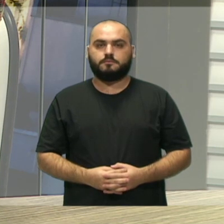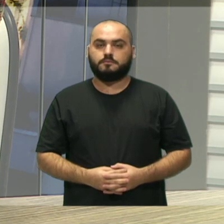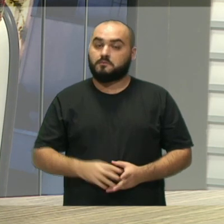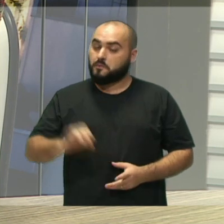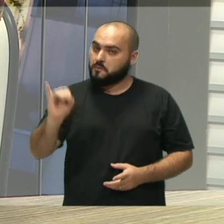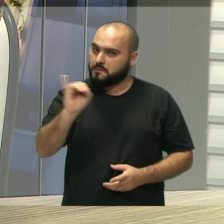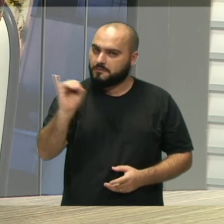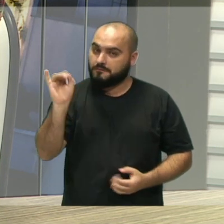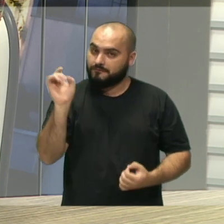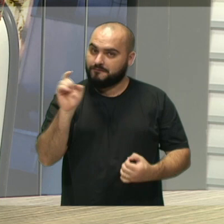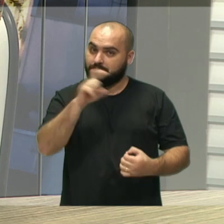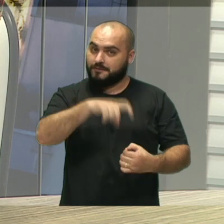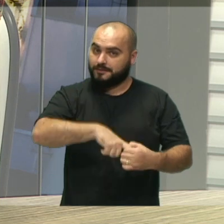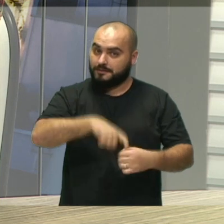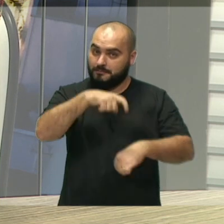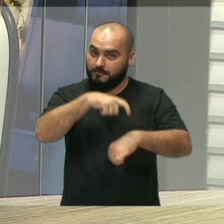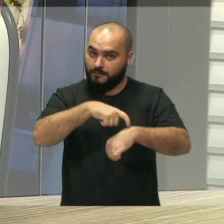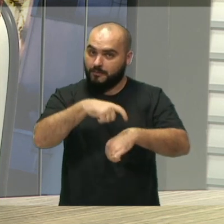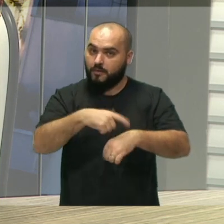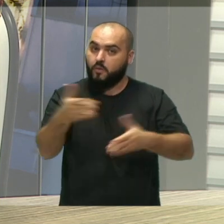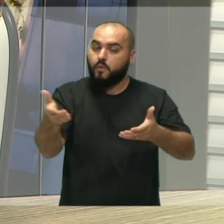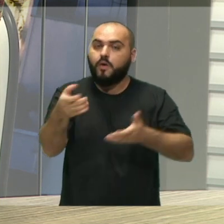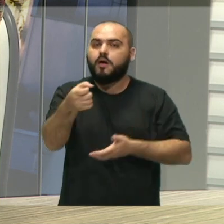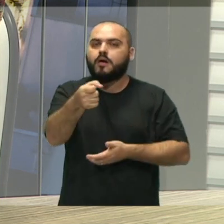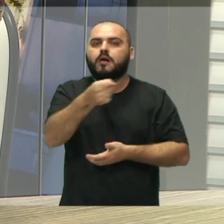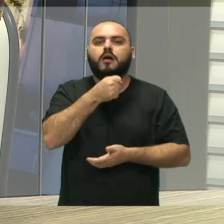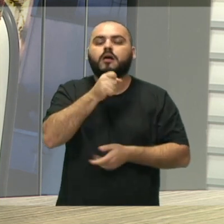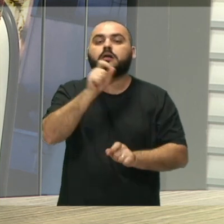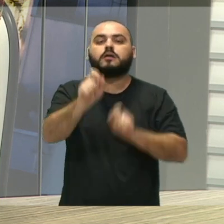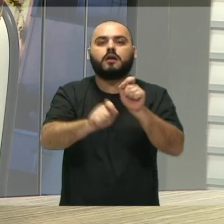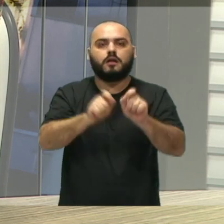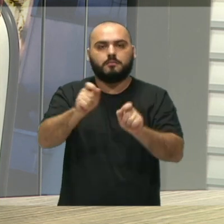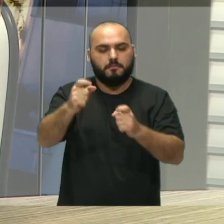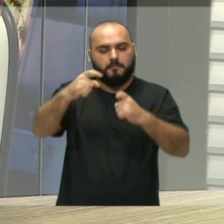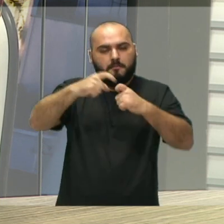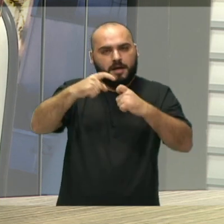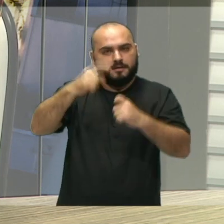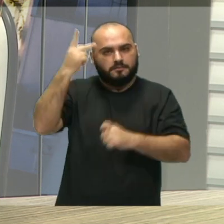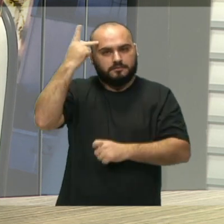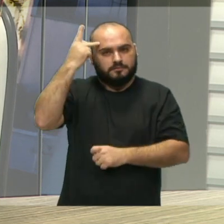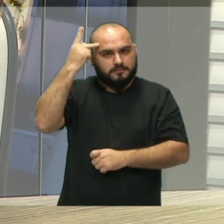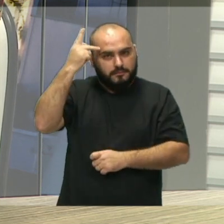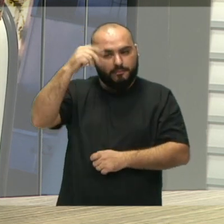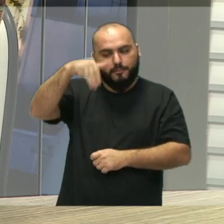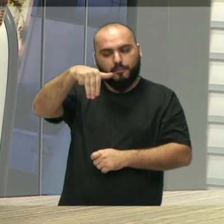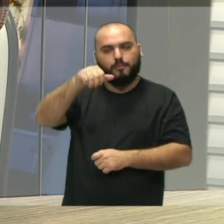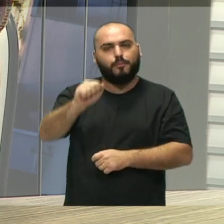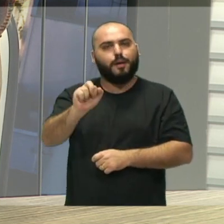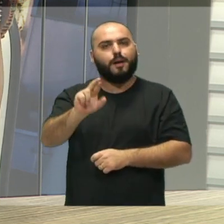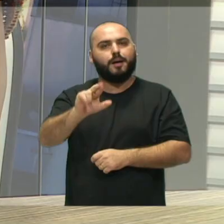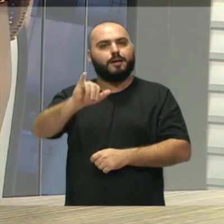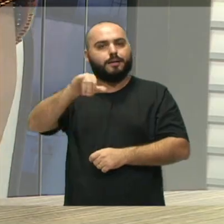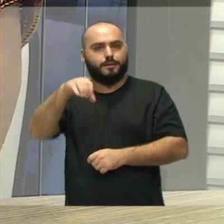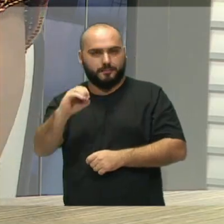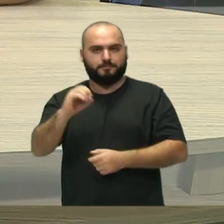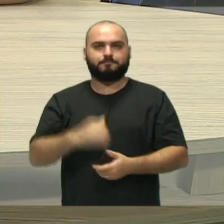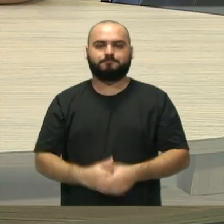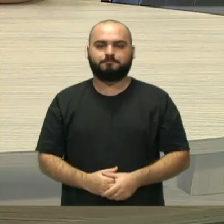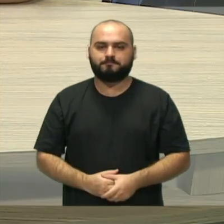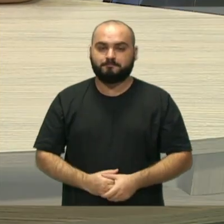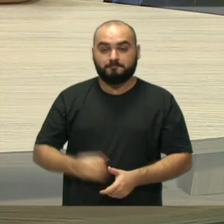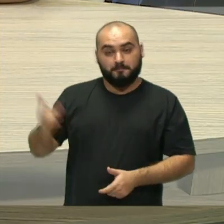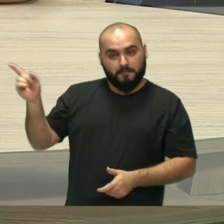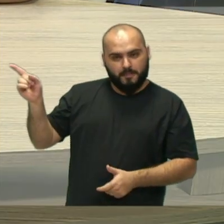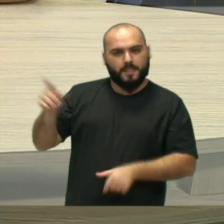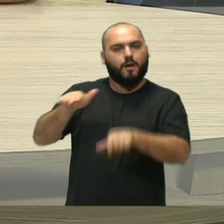Olá, estamos de volta hoje entrevistando o médico psiquiatra Mário João Bizzi Júnior. E nós estamos conversando aqui,